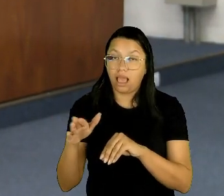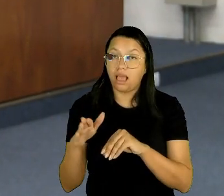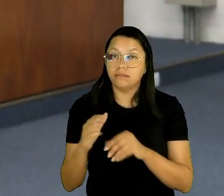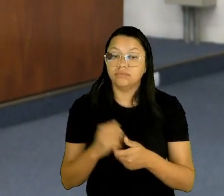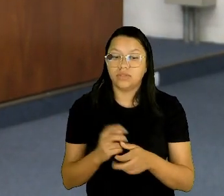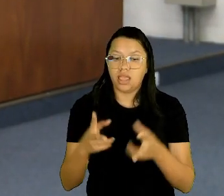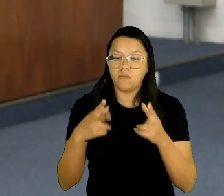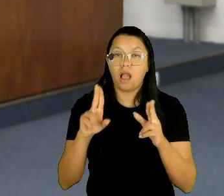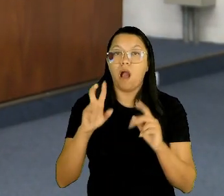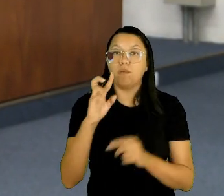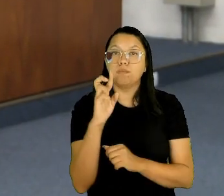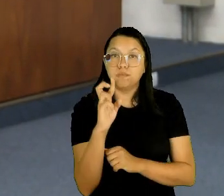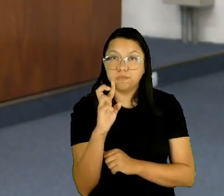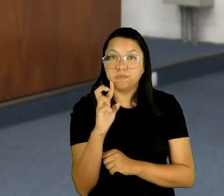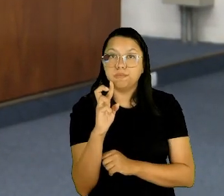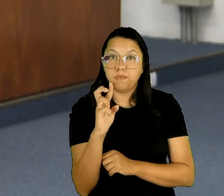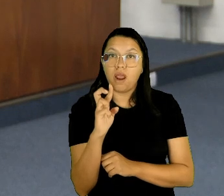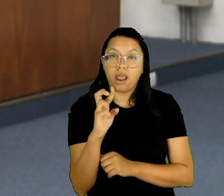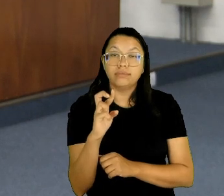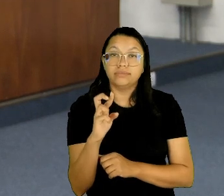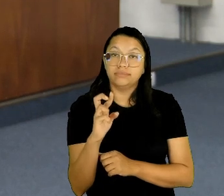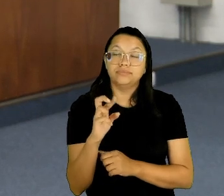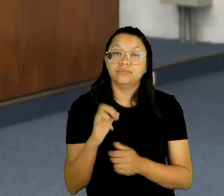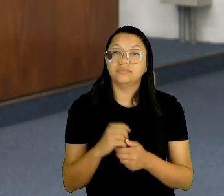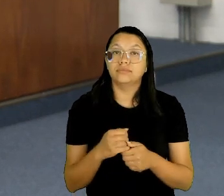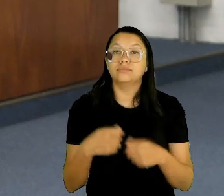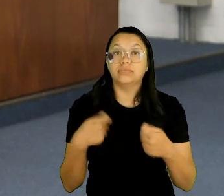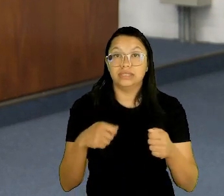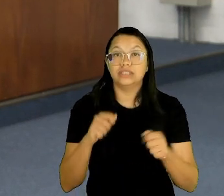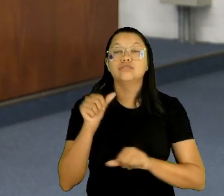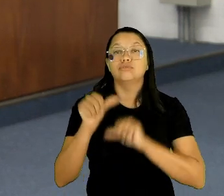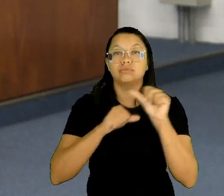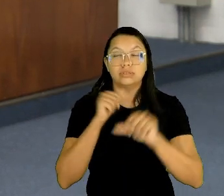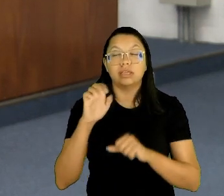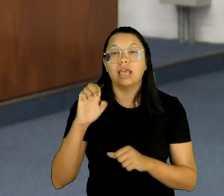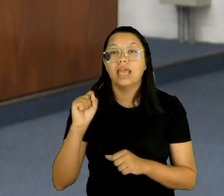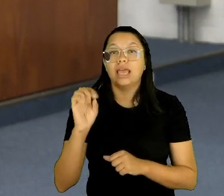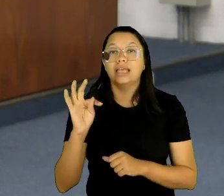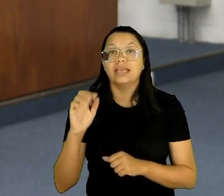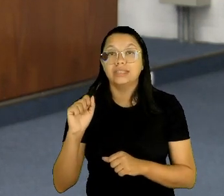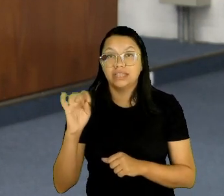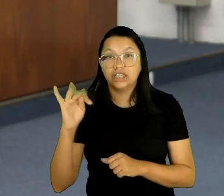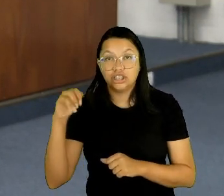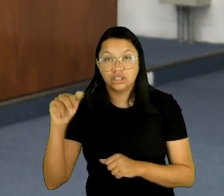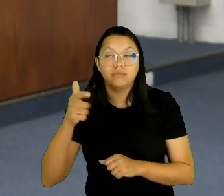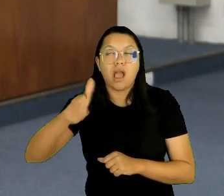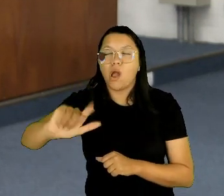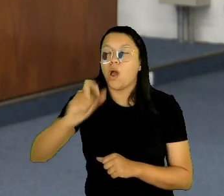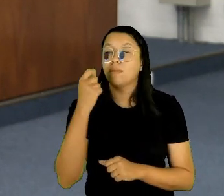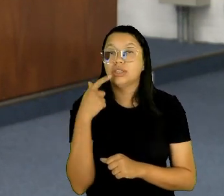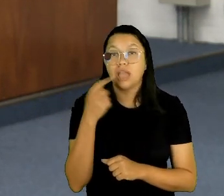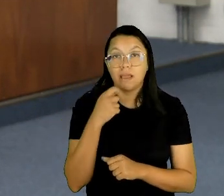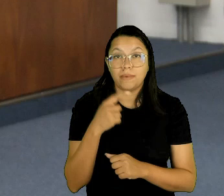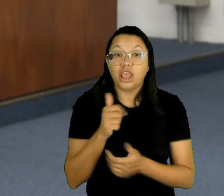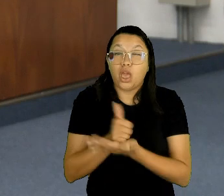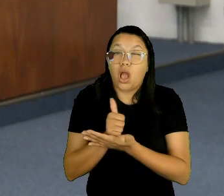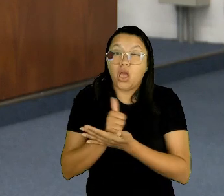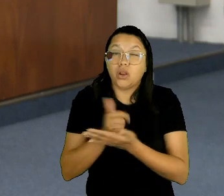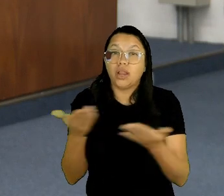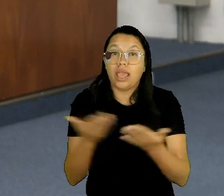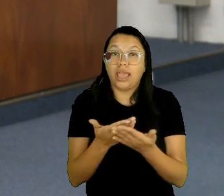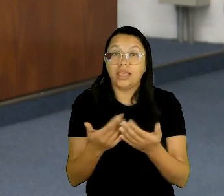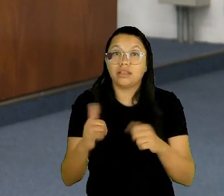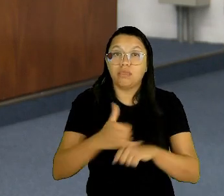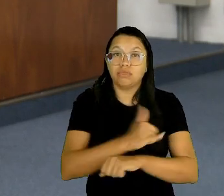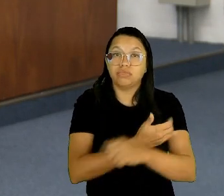criança, nessa mesma coisa de grávida. Muitas vezes, quando o paciente está grávida ou em idade fértil, a gente tem que trocar uma estatina para uma coletinamina, para uma outra